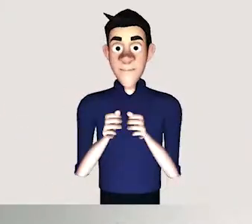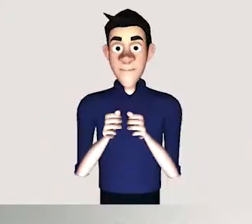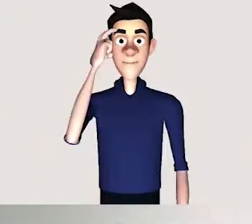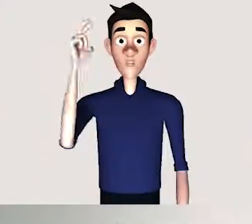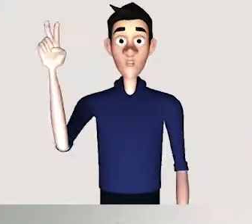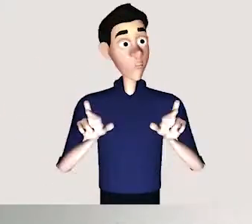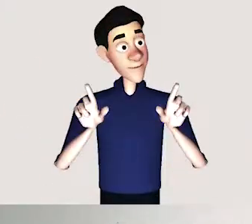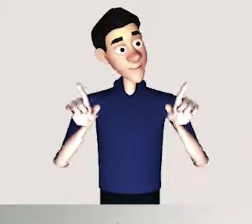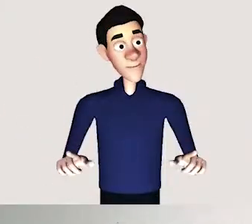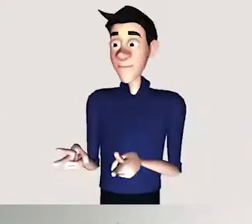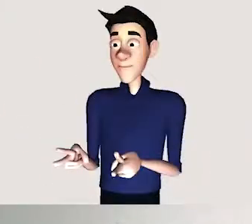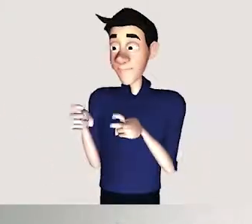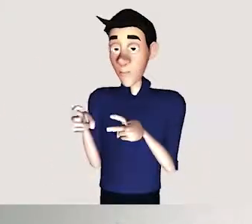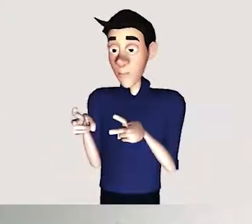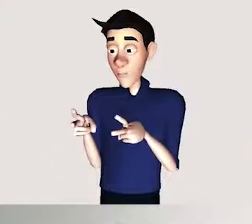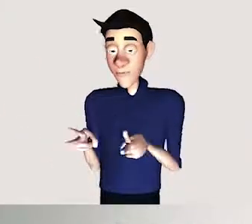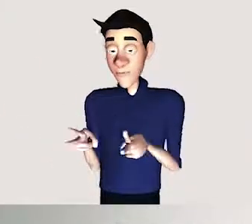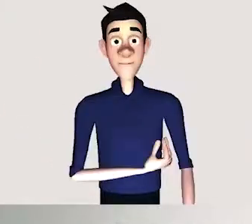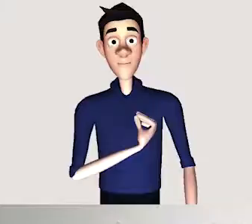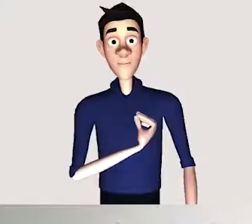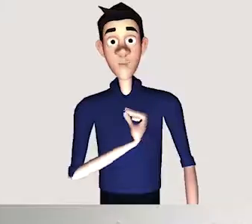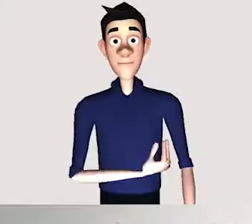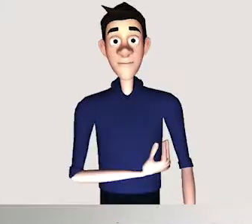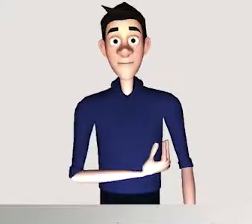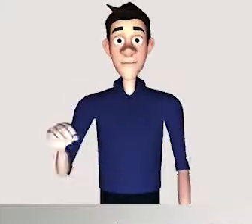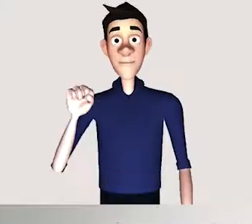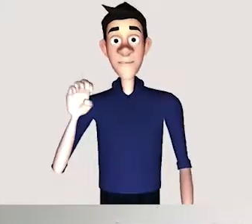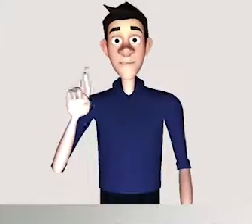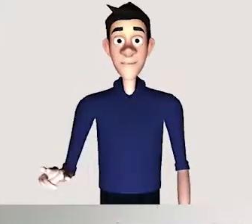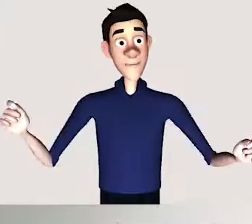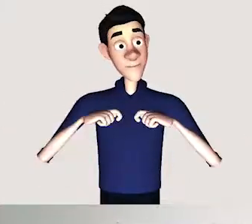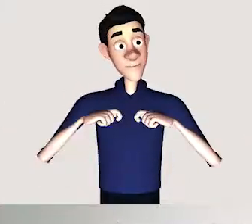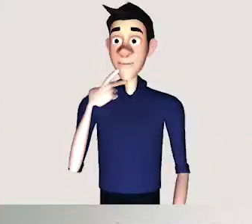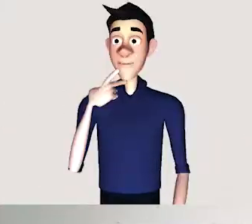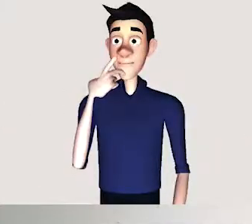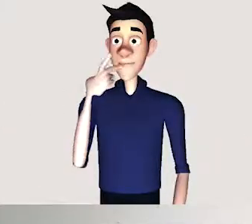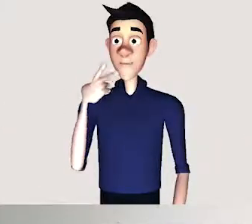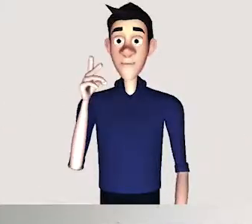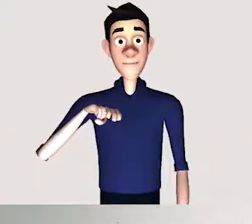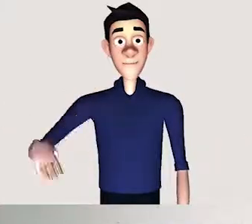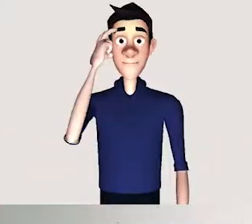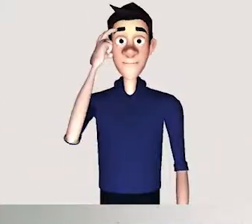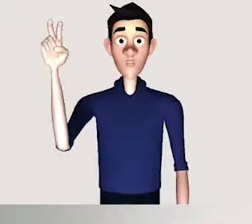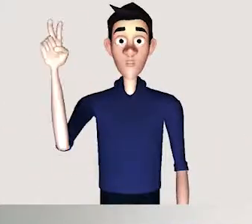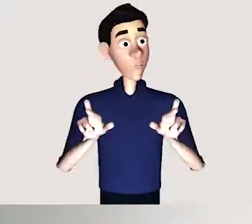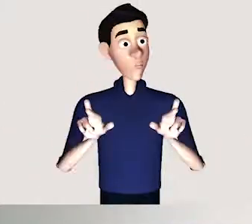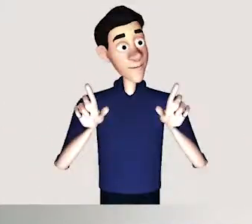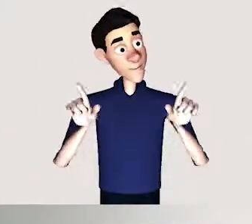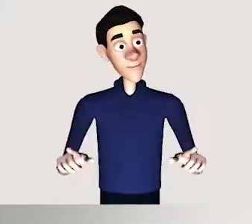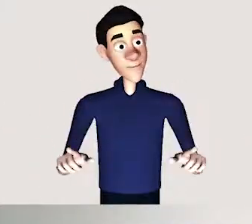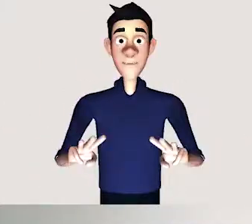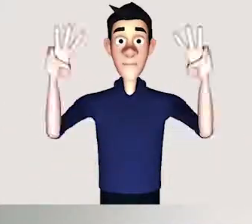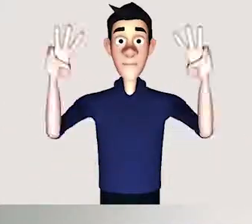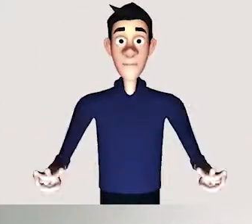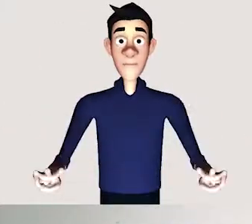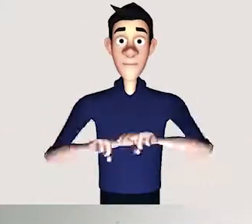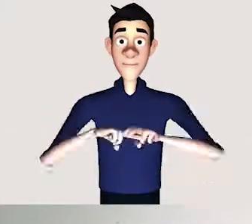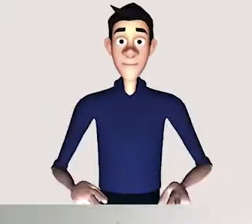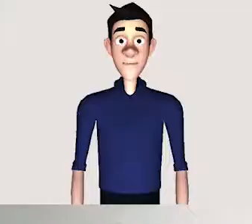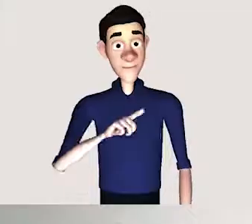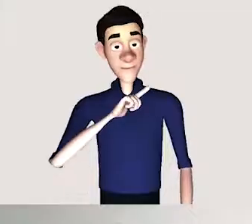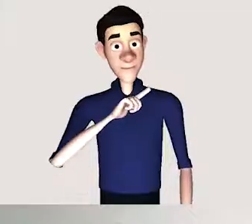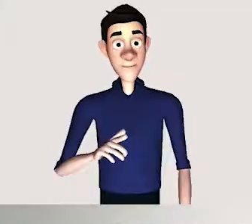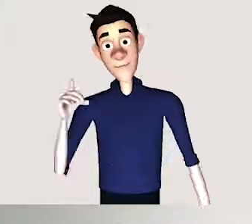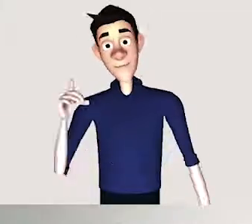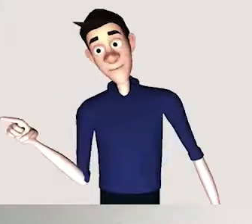e de conexão. Eu poderia dizer, os museus são pontos de conexão. Os museus são espaços